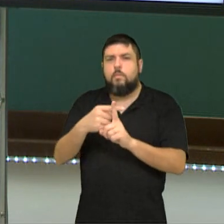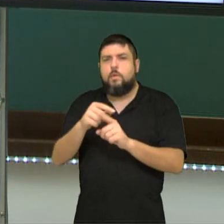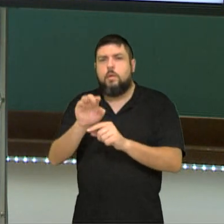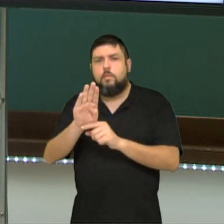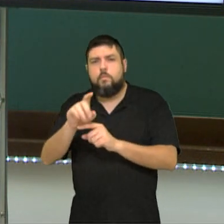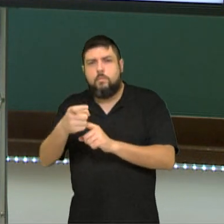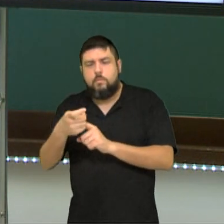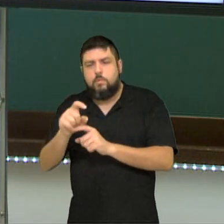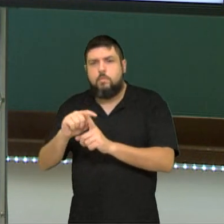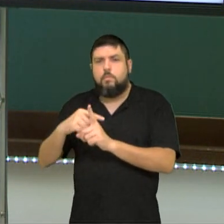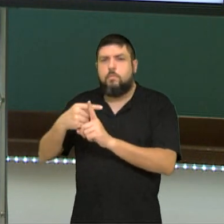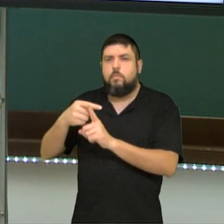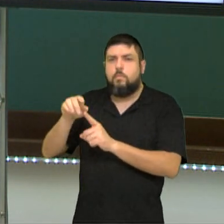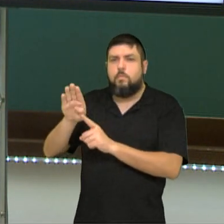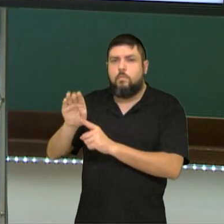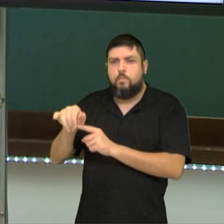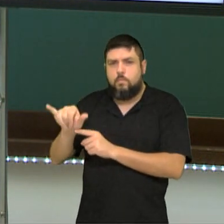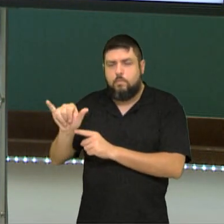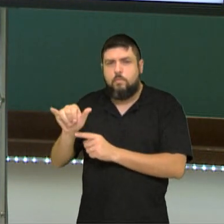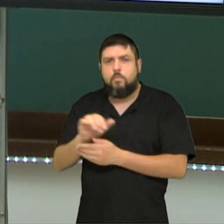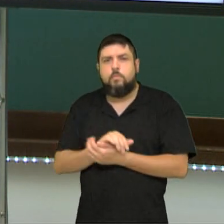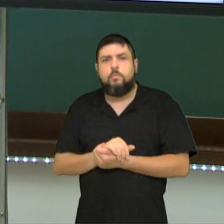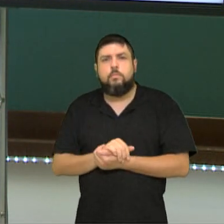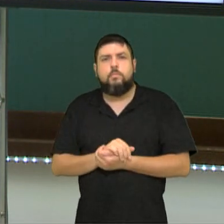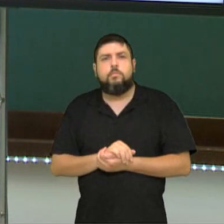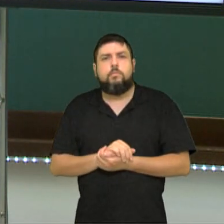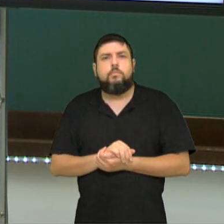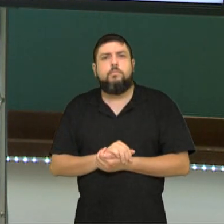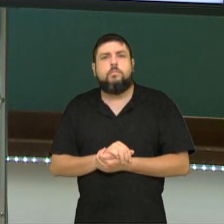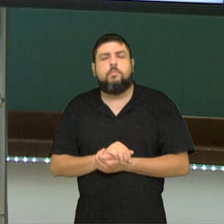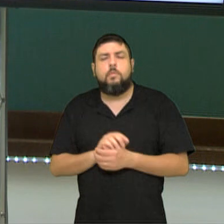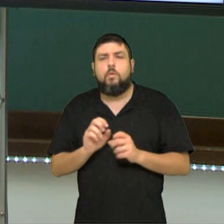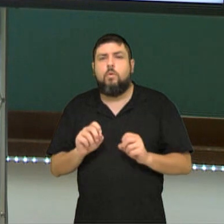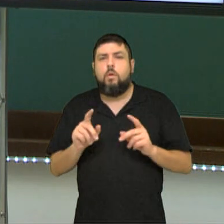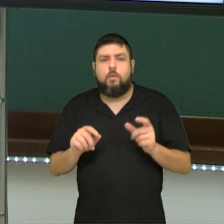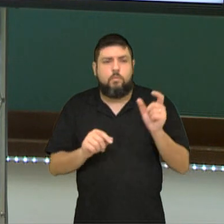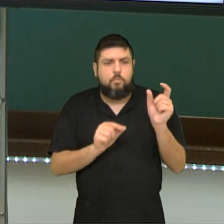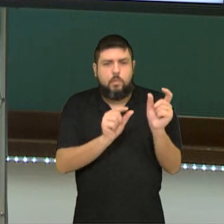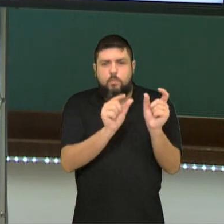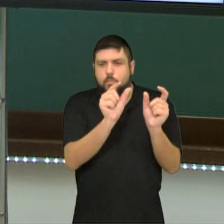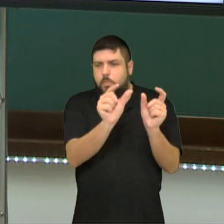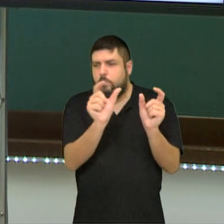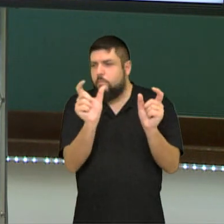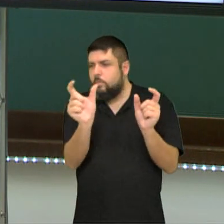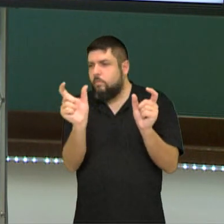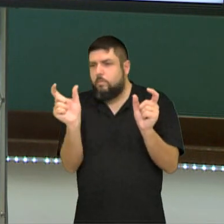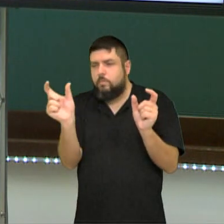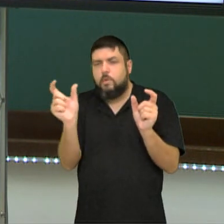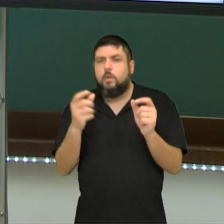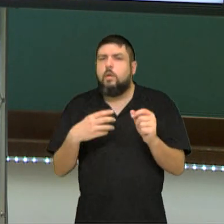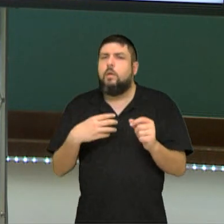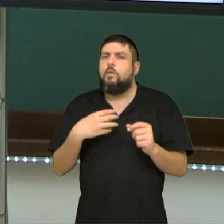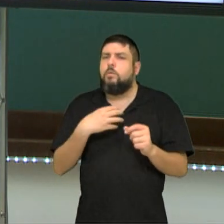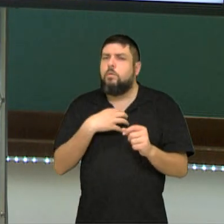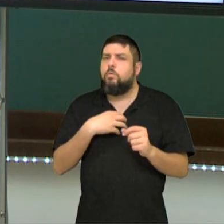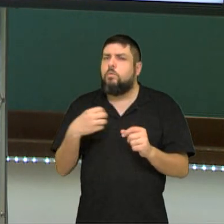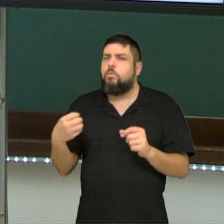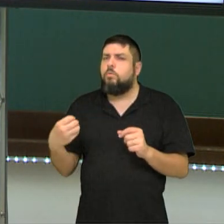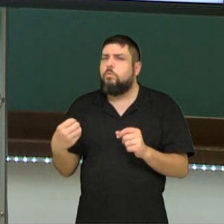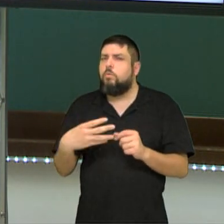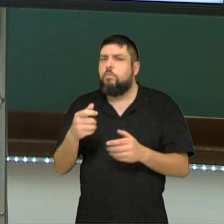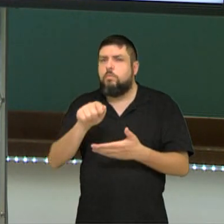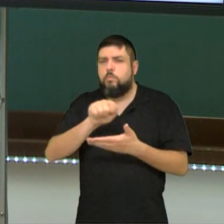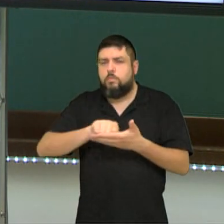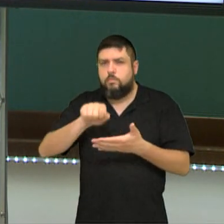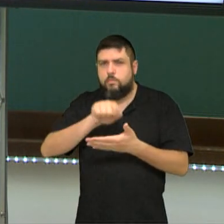tem a mesma representação em todos os termos, então vai aparecer uma nova forma de fatorar, ok?